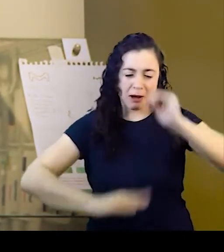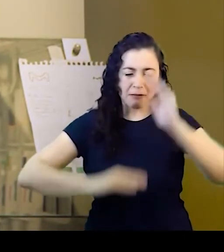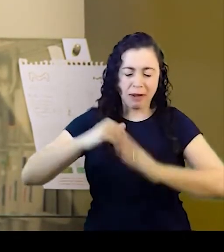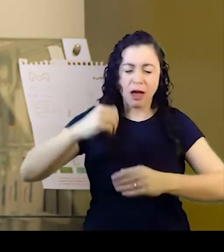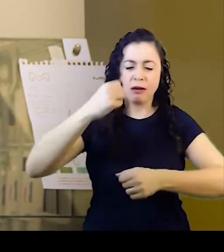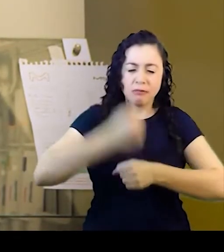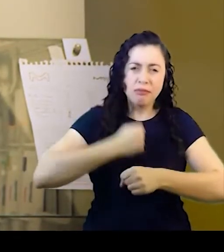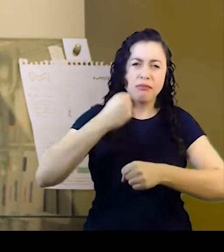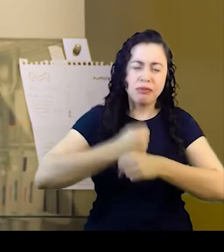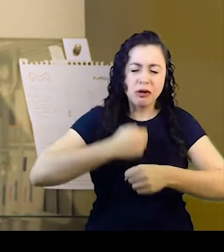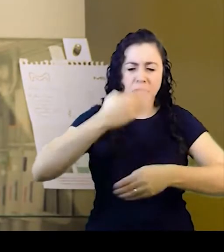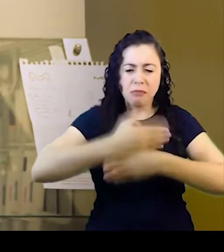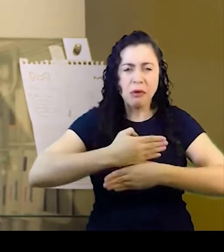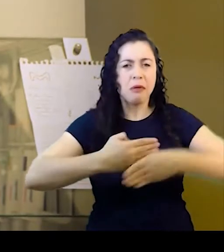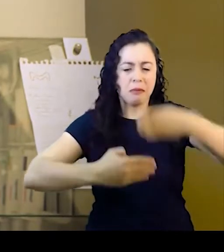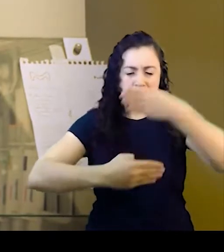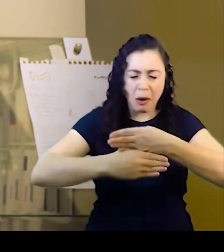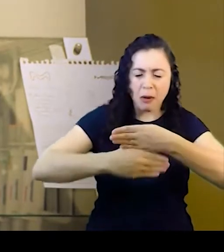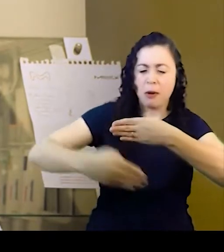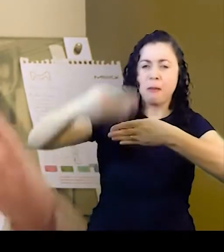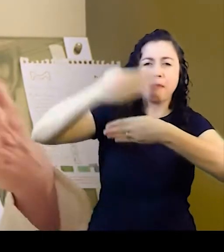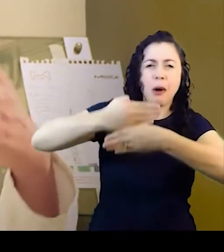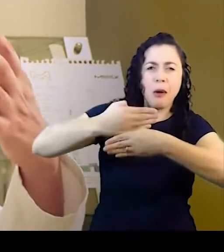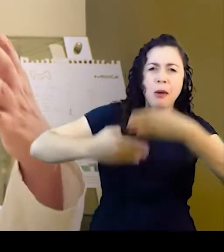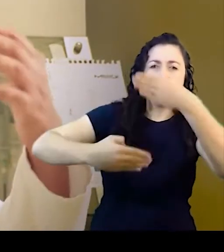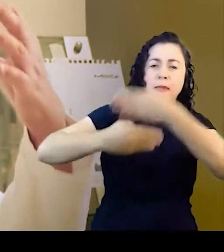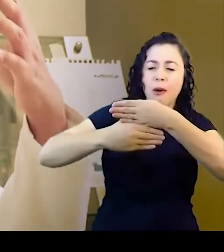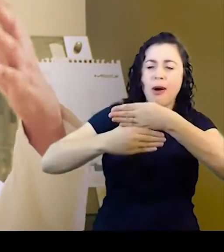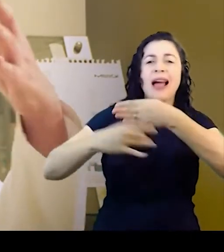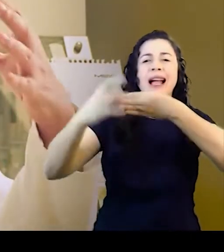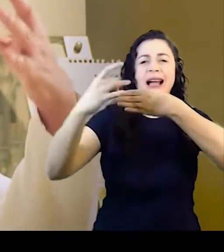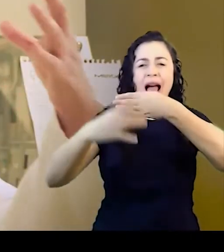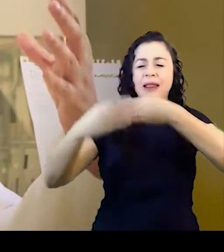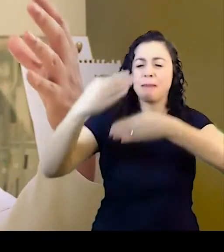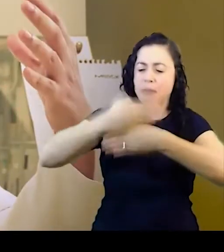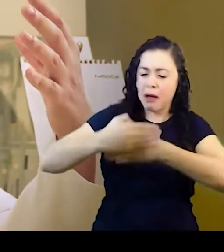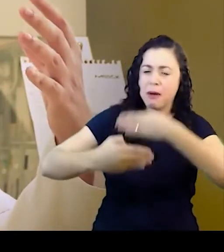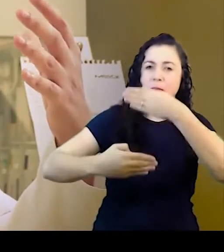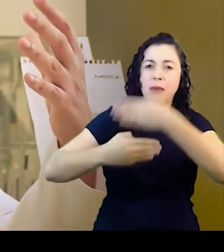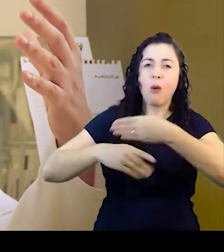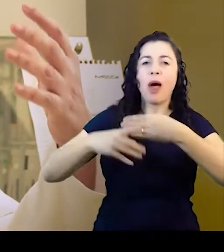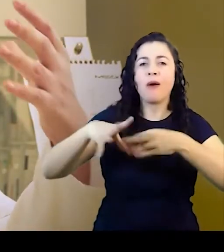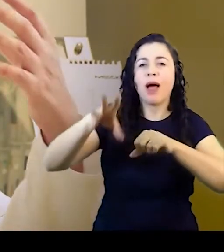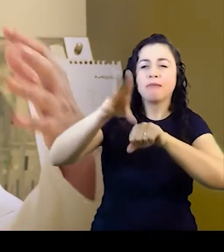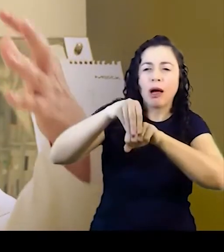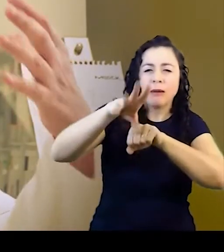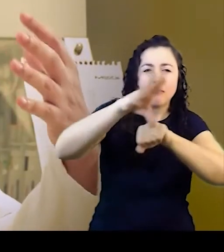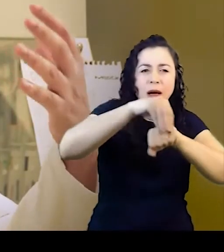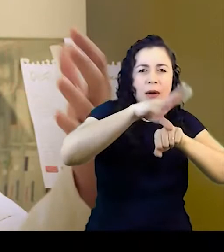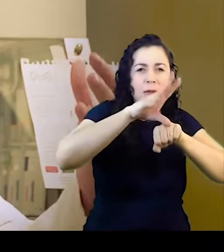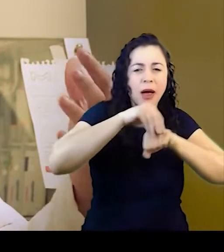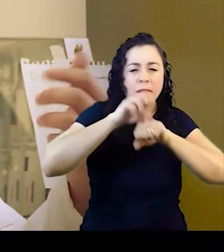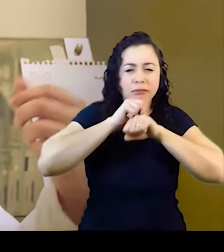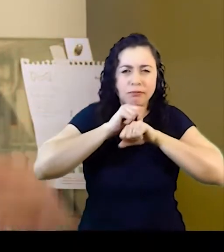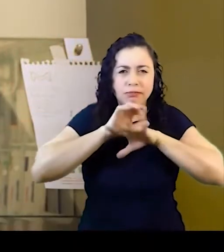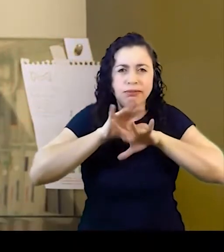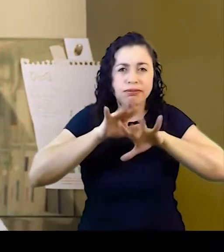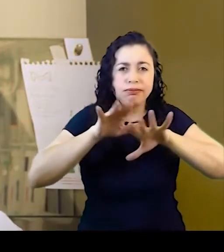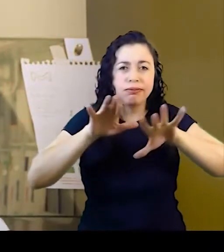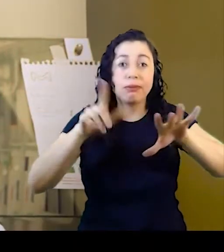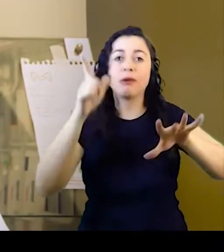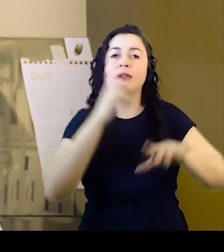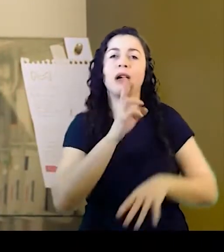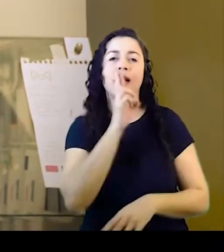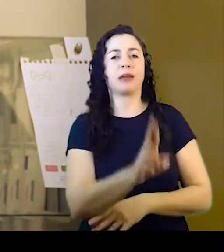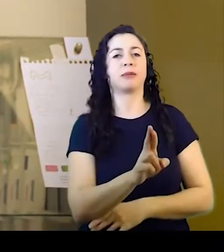um tijolinho em cima do outro e é com esses tijolinhos que o conhecimento vai crescendo e a resposta que a gente consegue dar, por